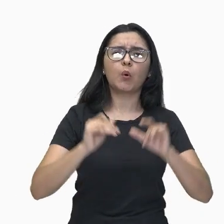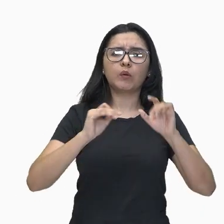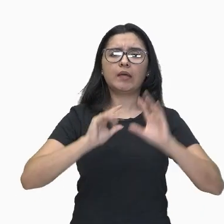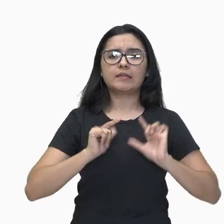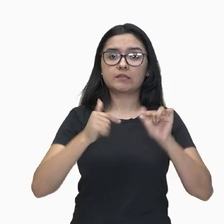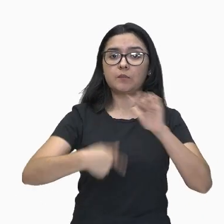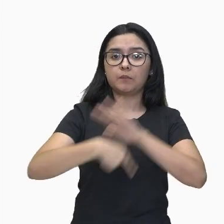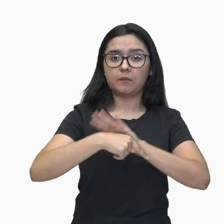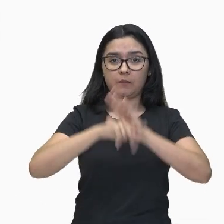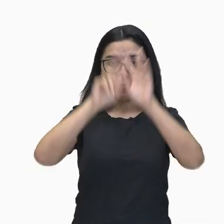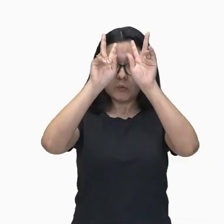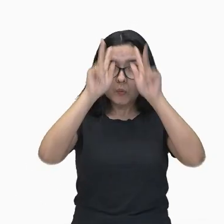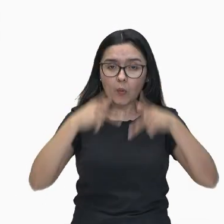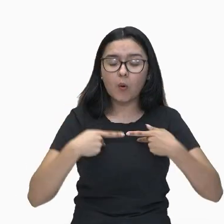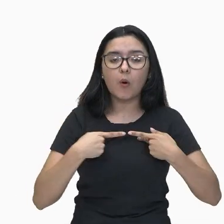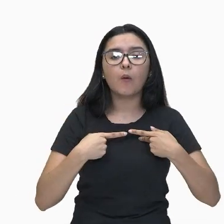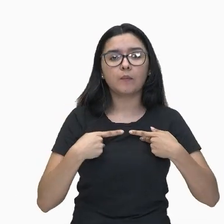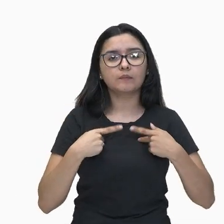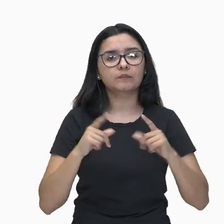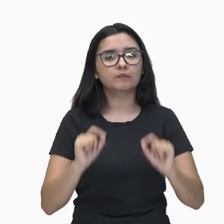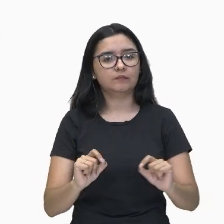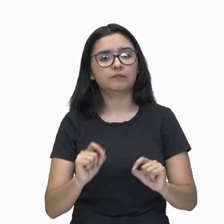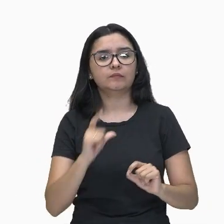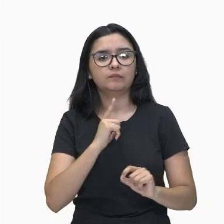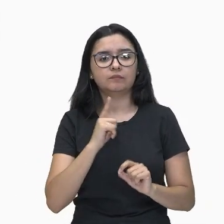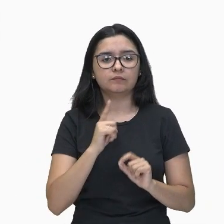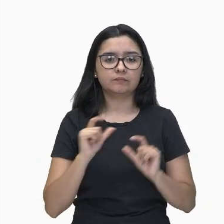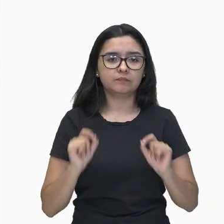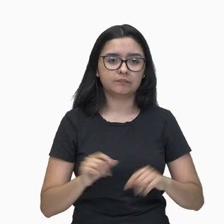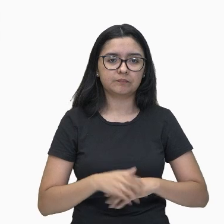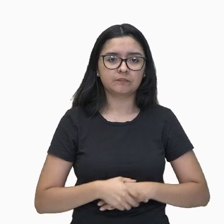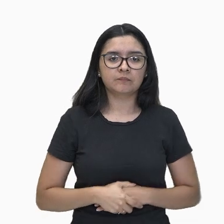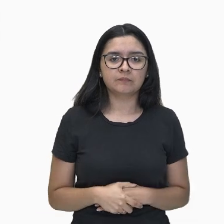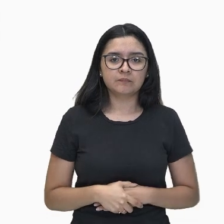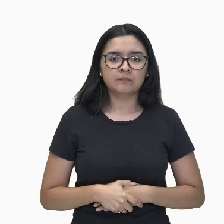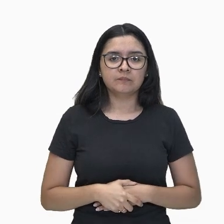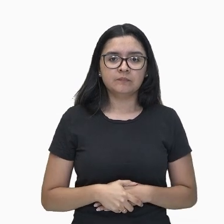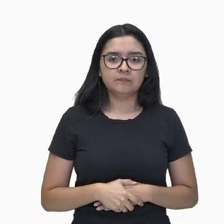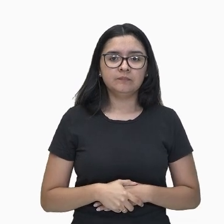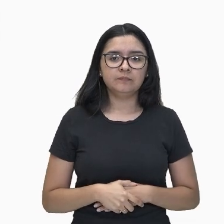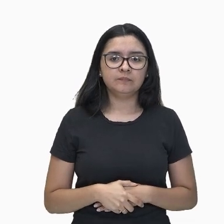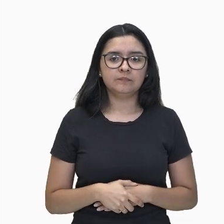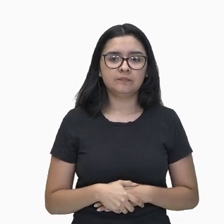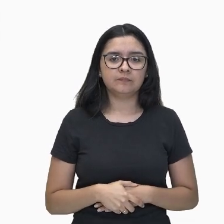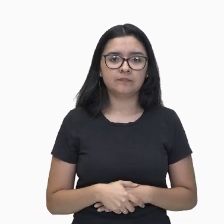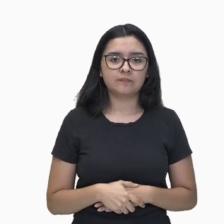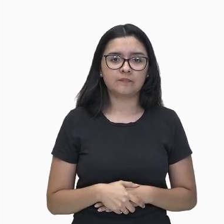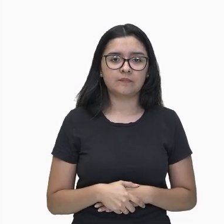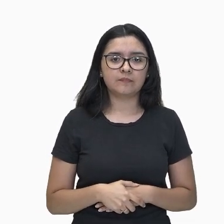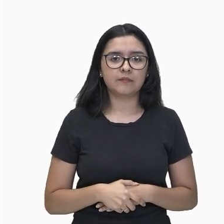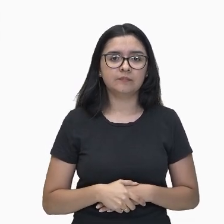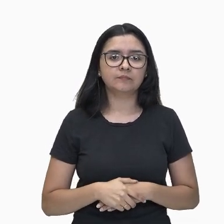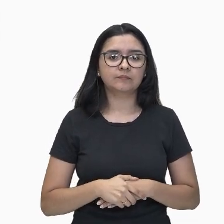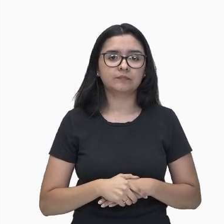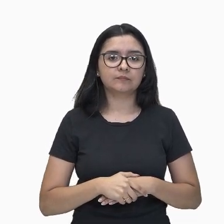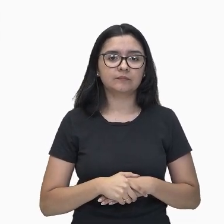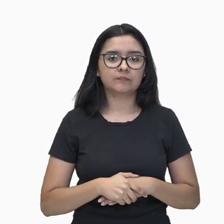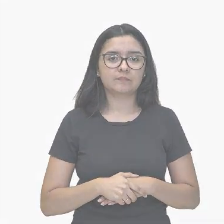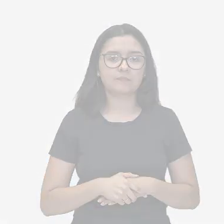homem, nessa obra, ela tende o quê? Naturalmente para um